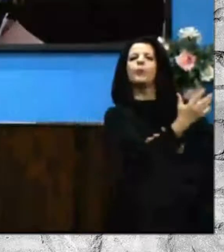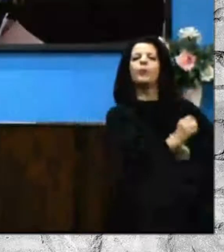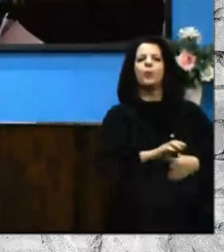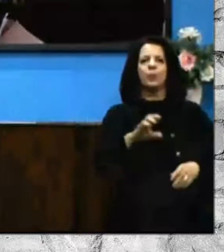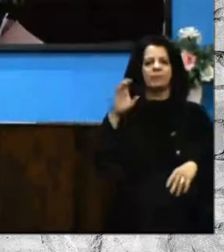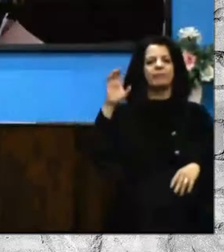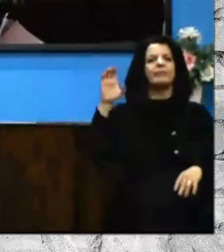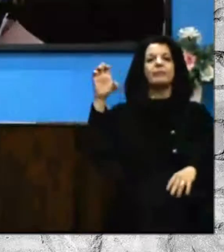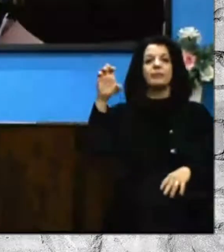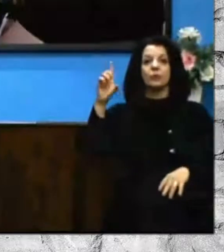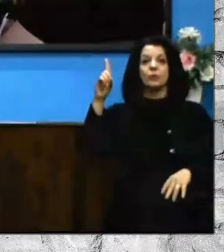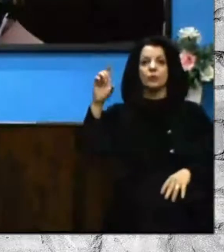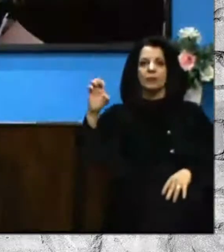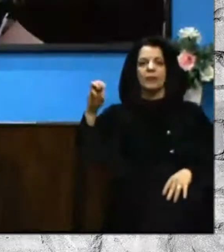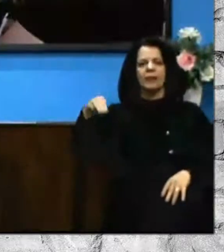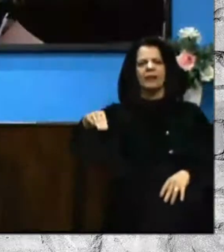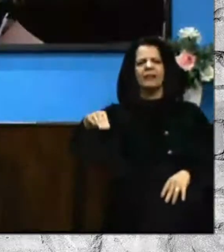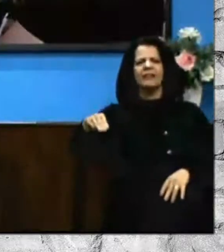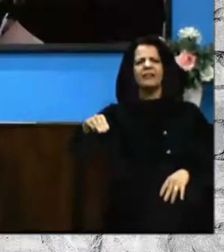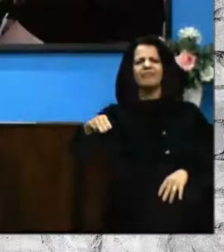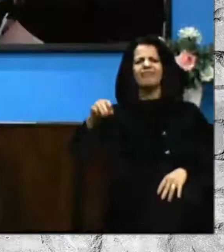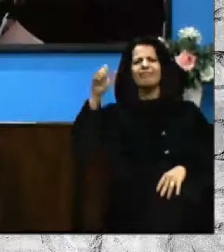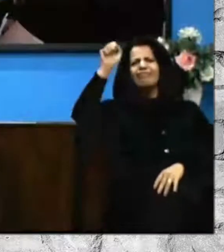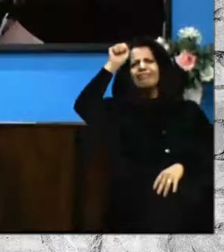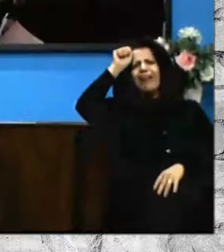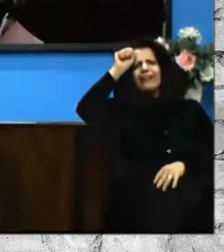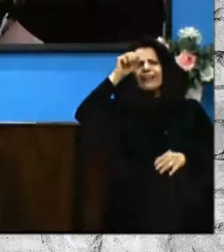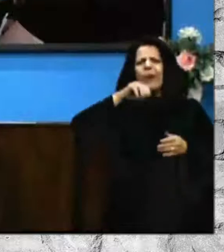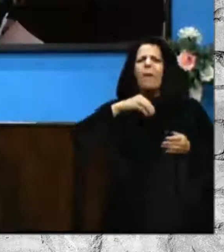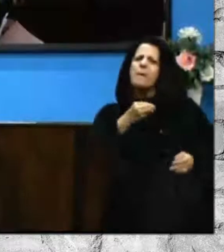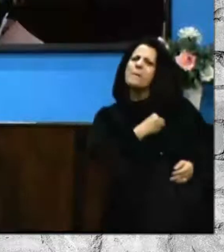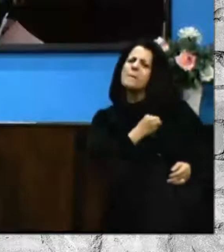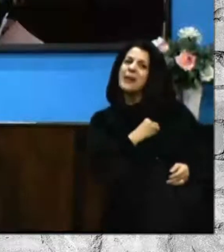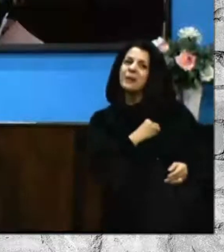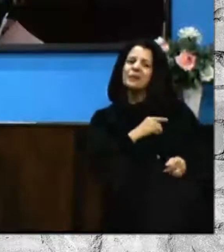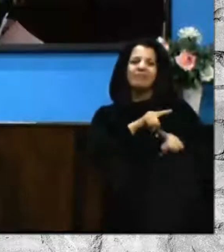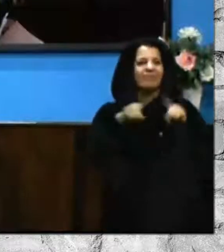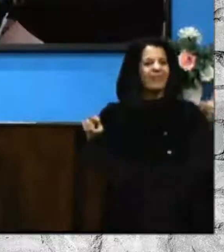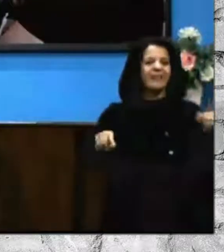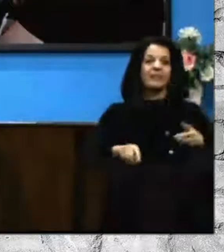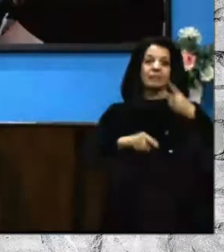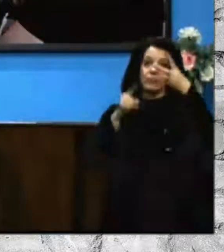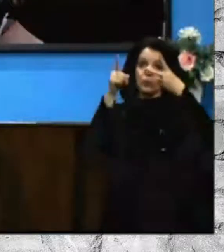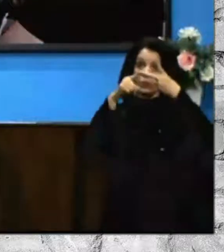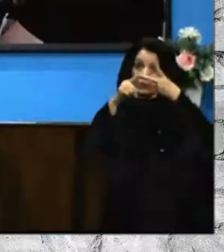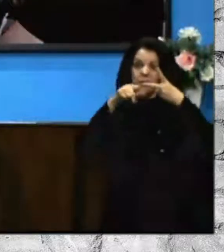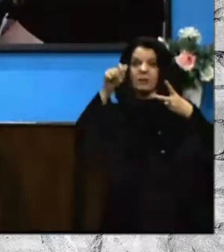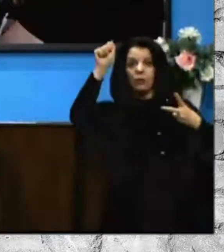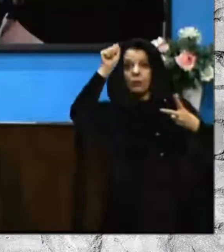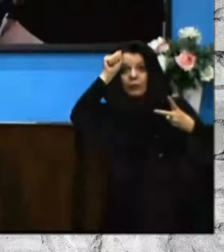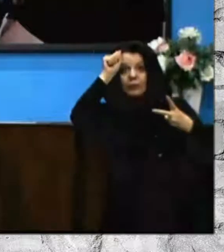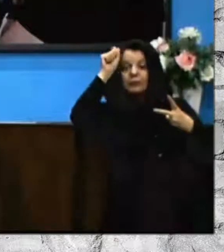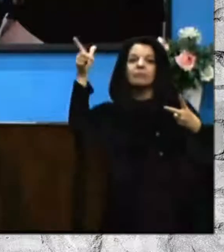Espírito, caiu em pecado em um paraíso. Mas o segundo Adão, sujeito ao Espírito